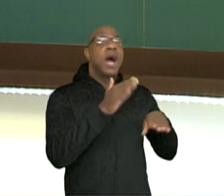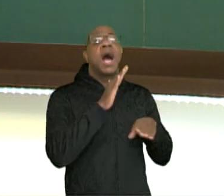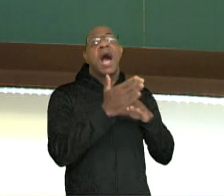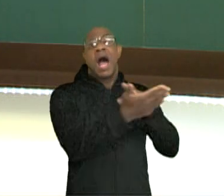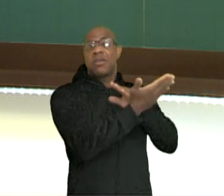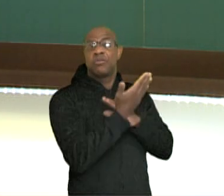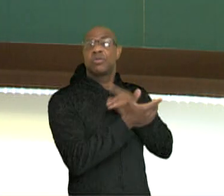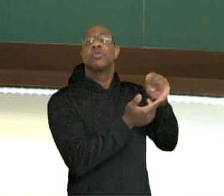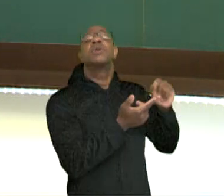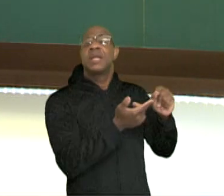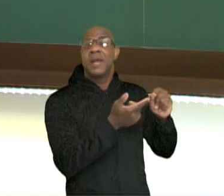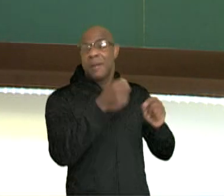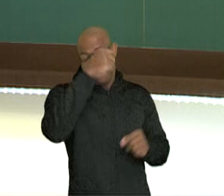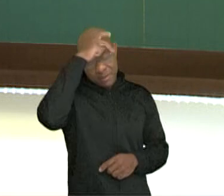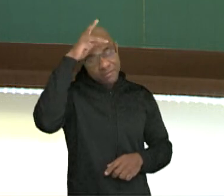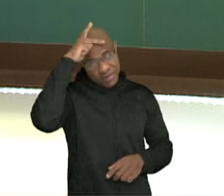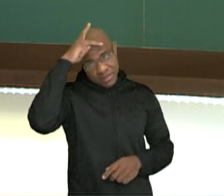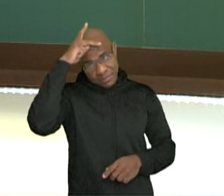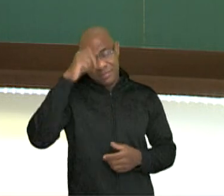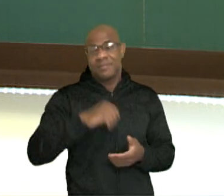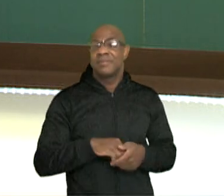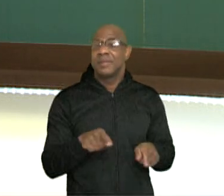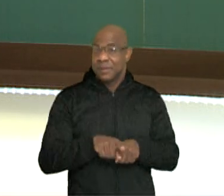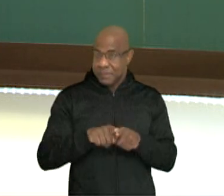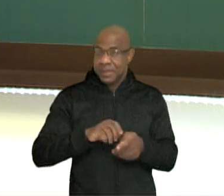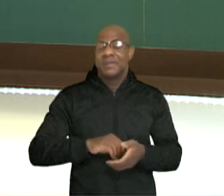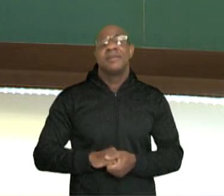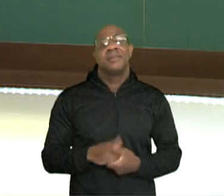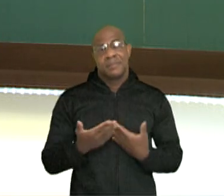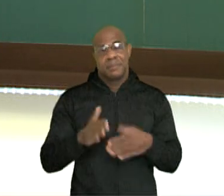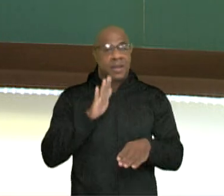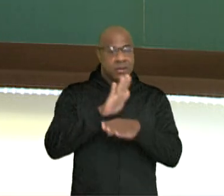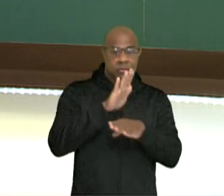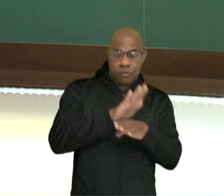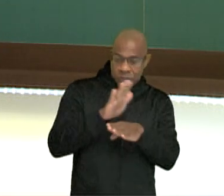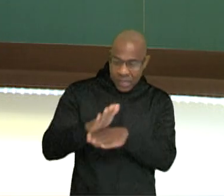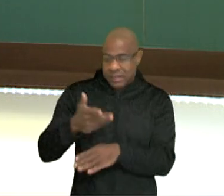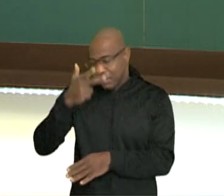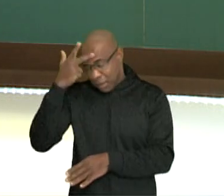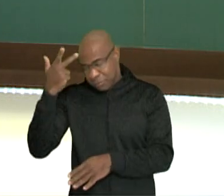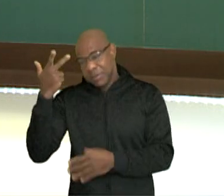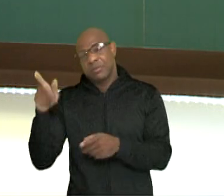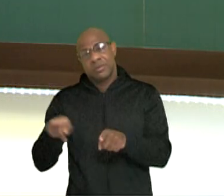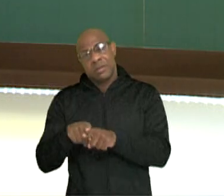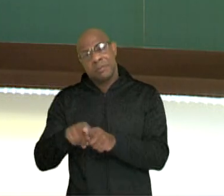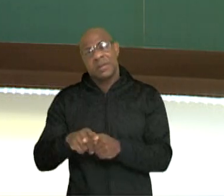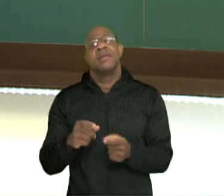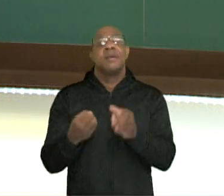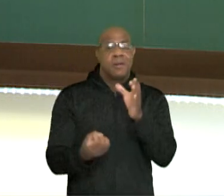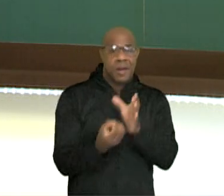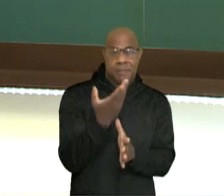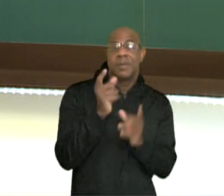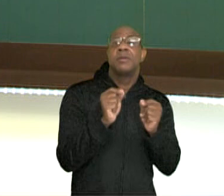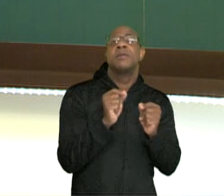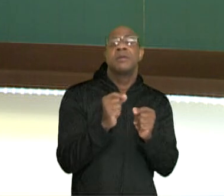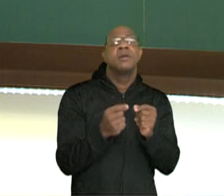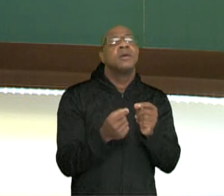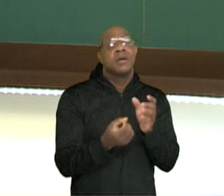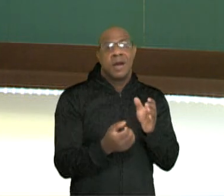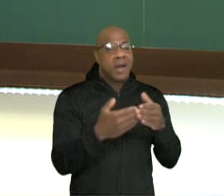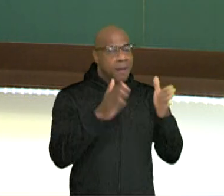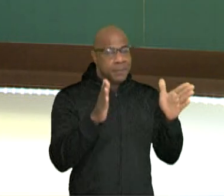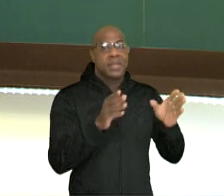que esses livros coletados pudessem chegar a muitas pessoas, com certeza, um espaço maior, né, que